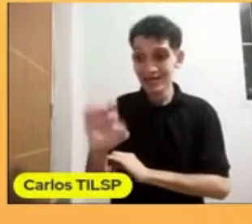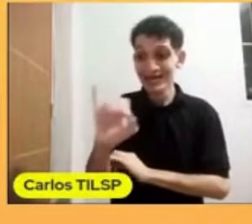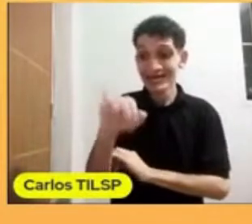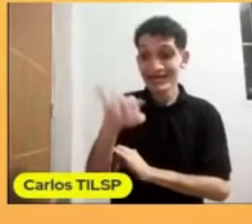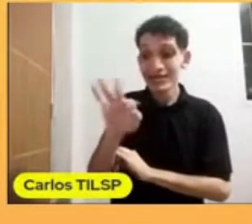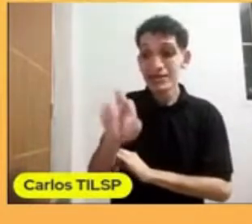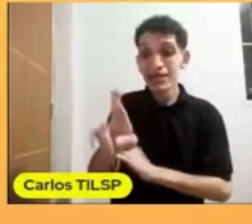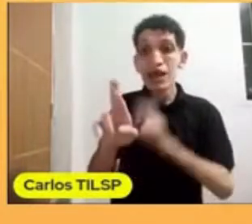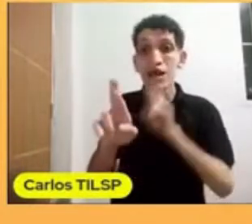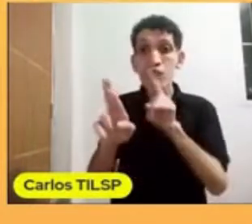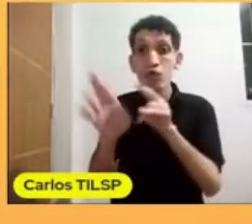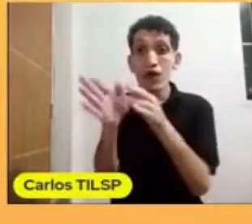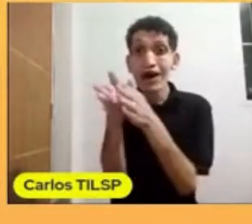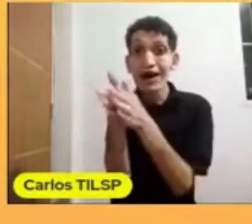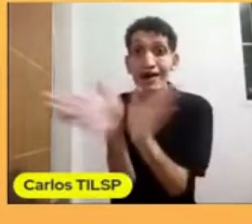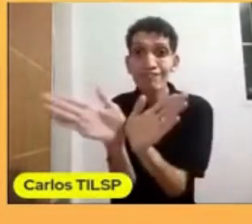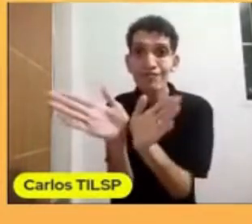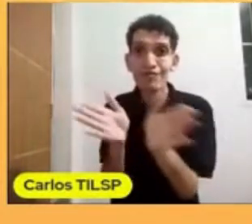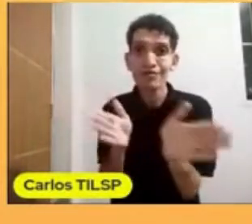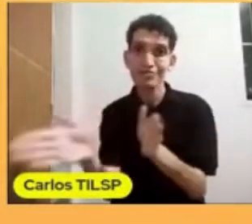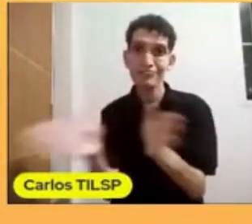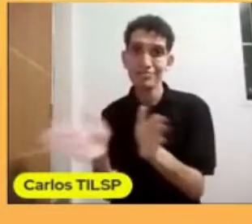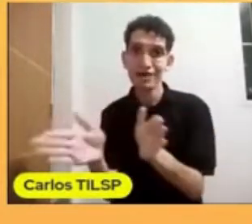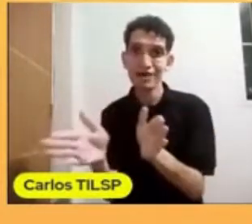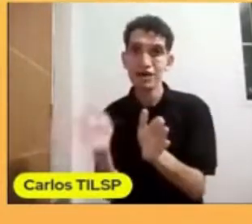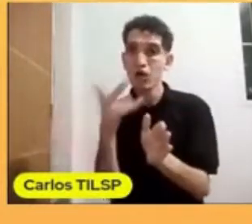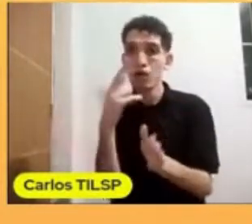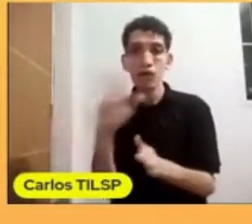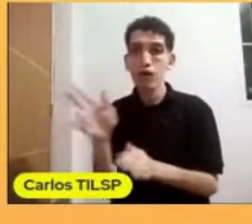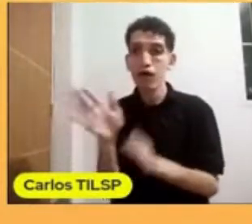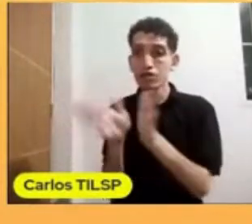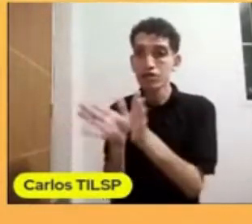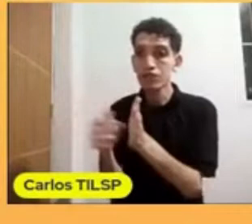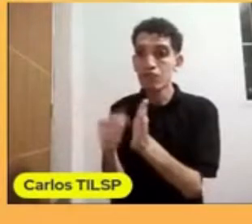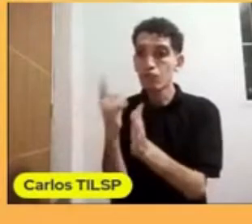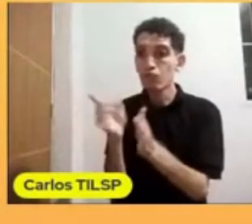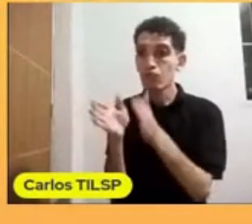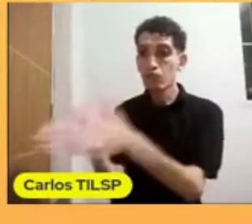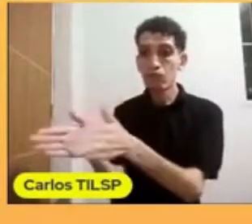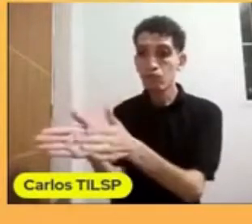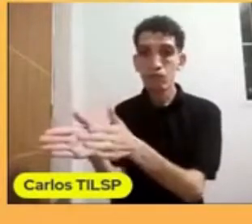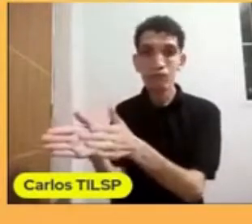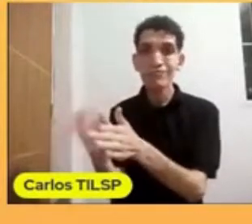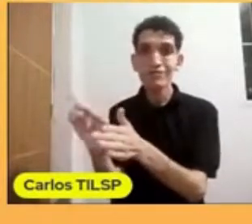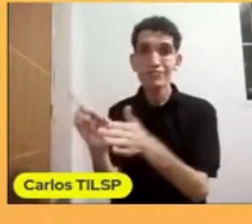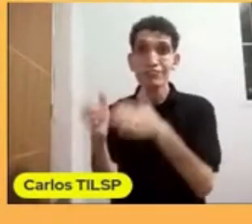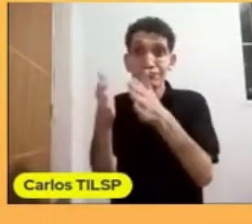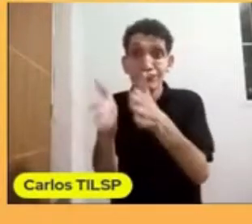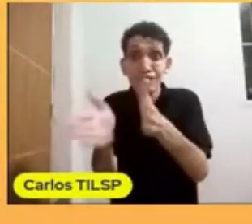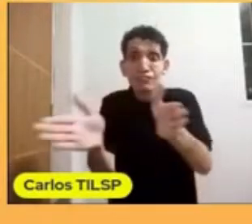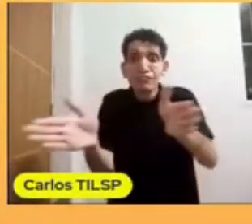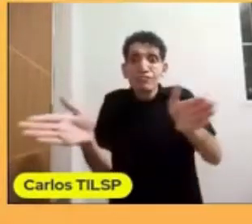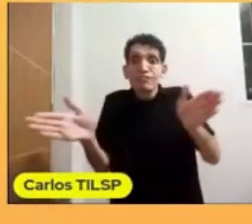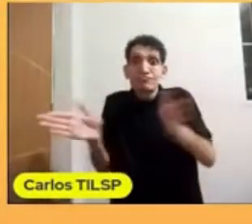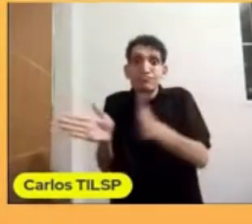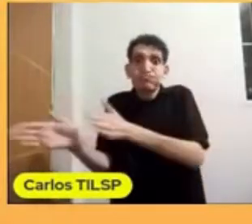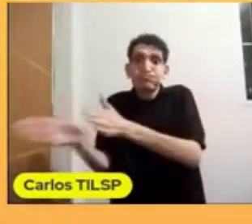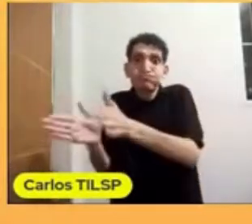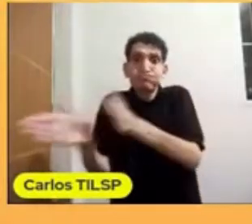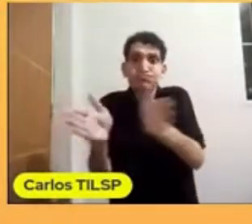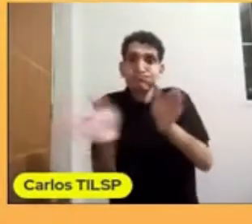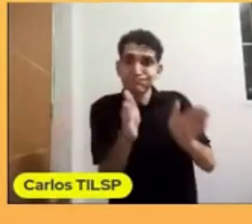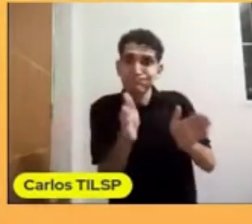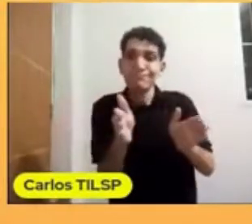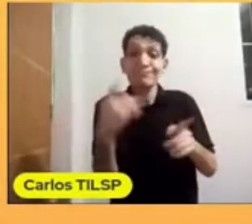recebia muito mais na hora que eu fazia, né, a ação da acessibilidade, eu recebia dos alunos algo que também para mim era